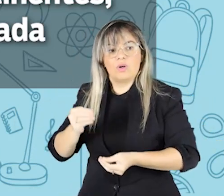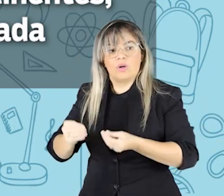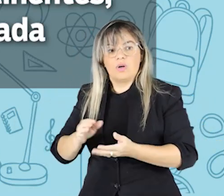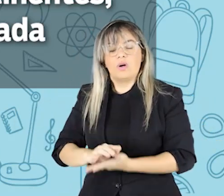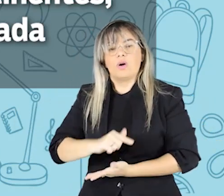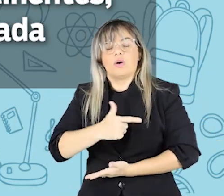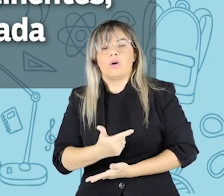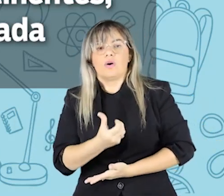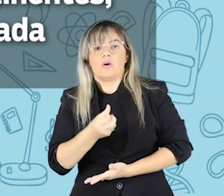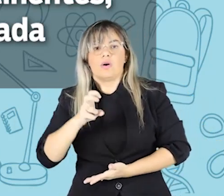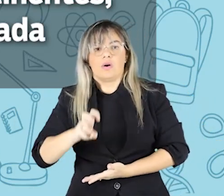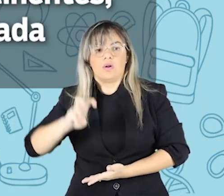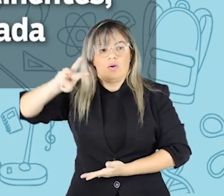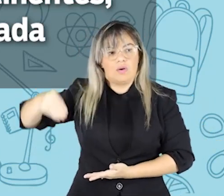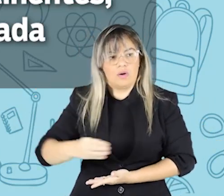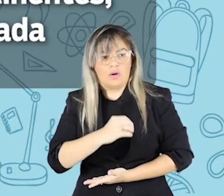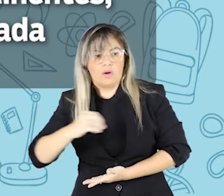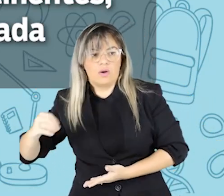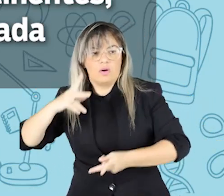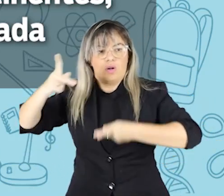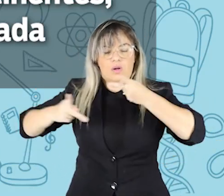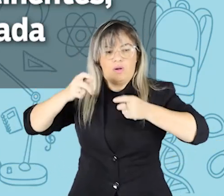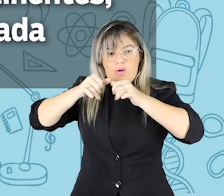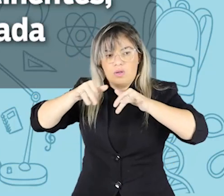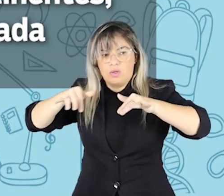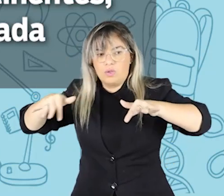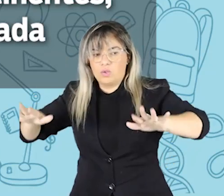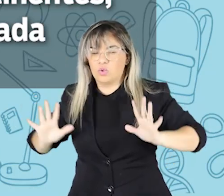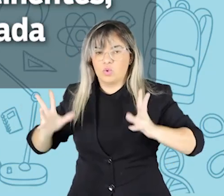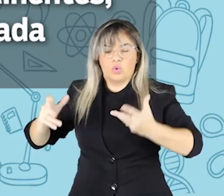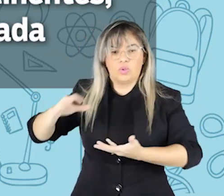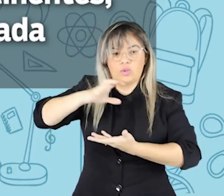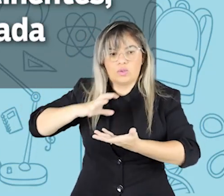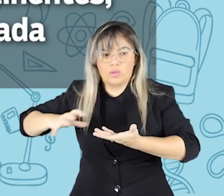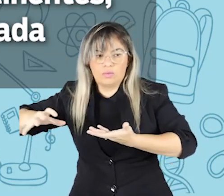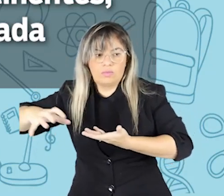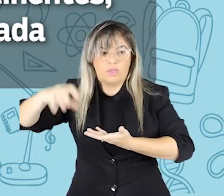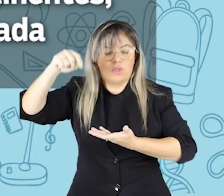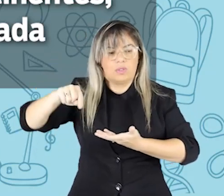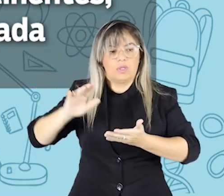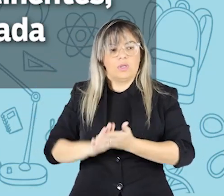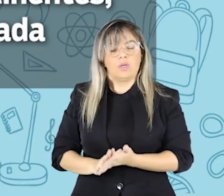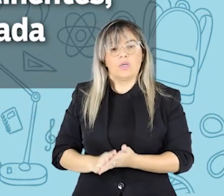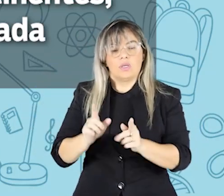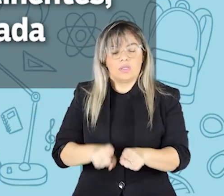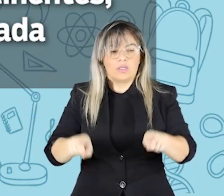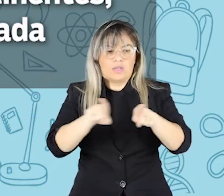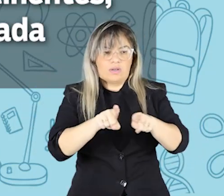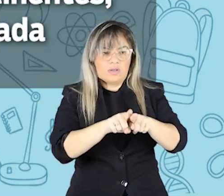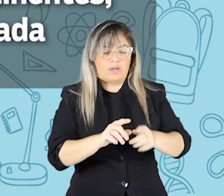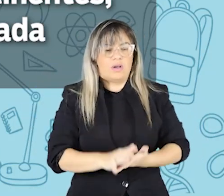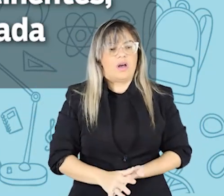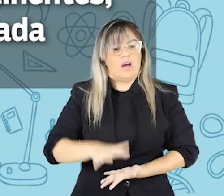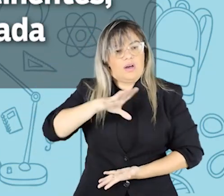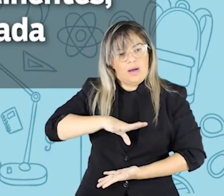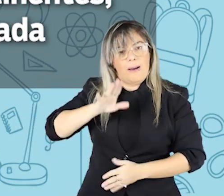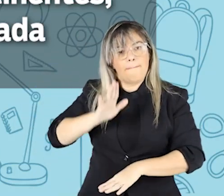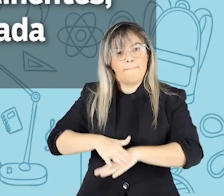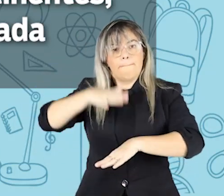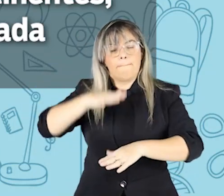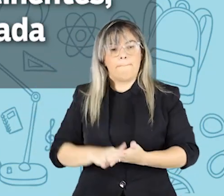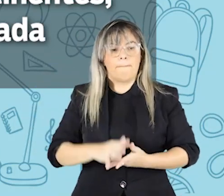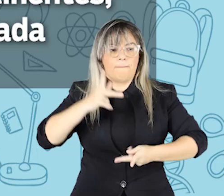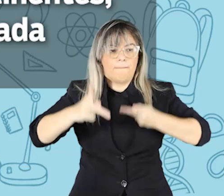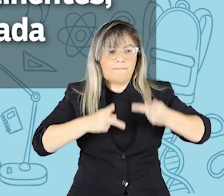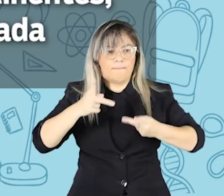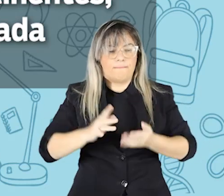mais de 265 milhões de falantes espalhados por todos os continentes, como é também a língua mais falada no